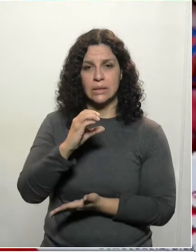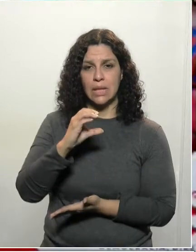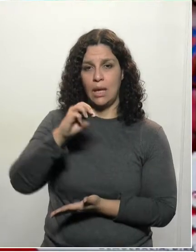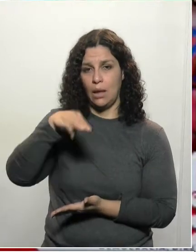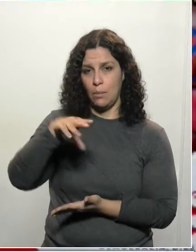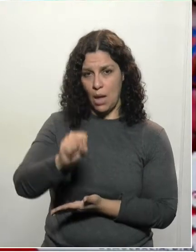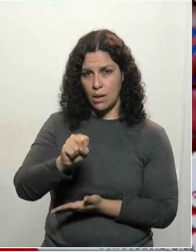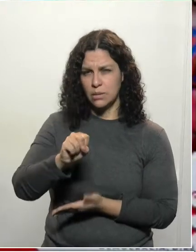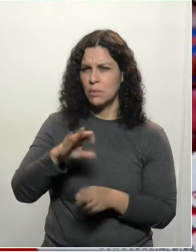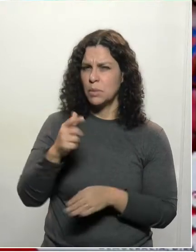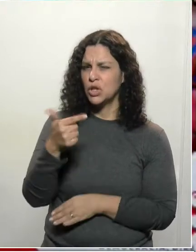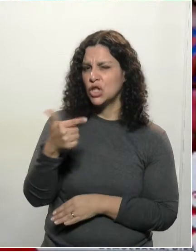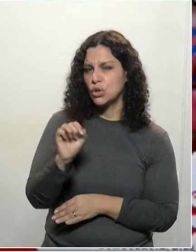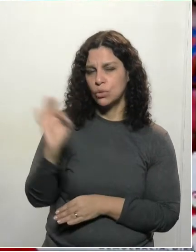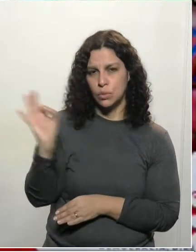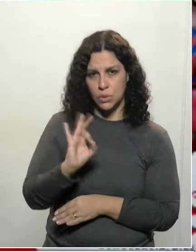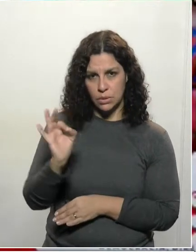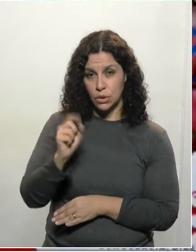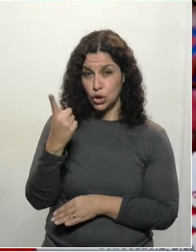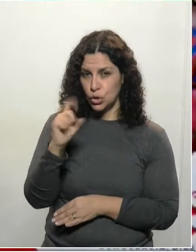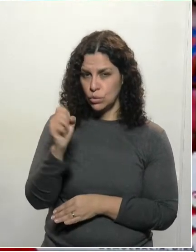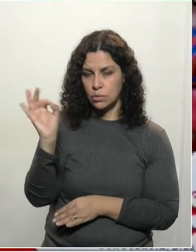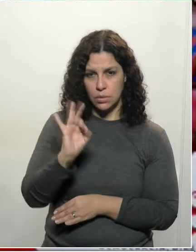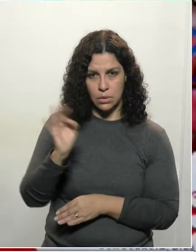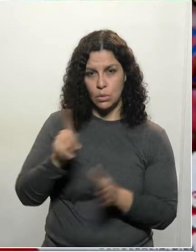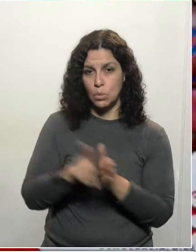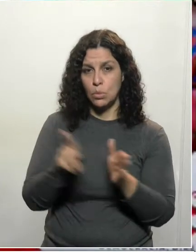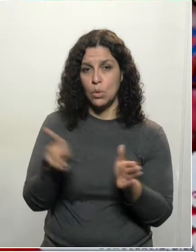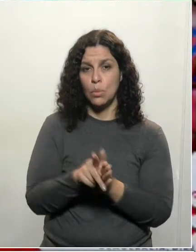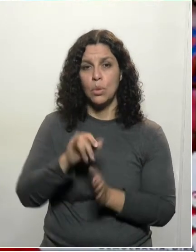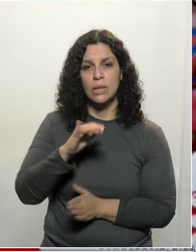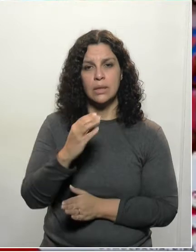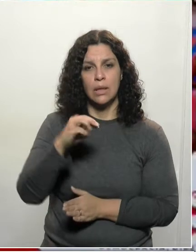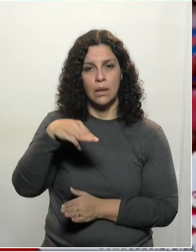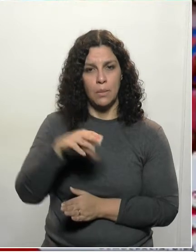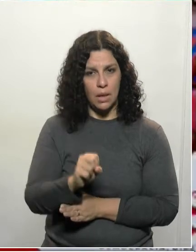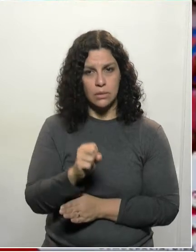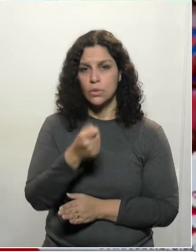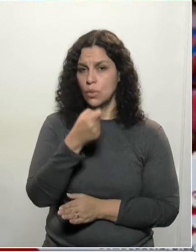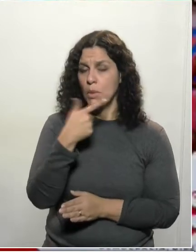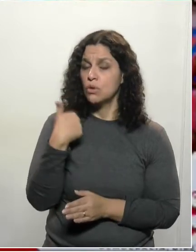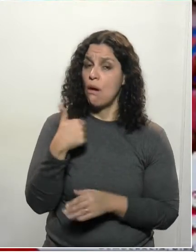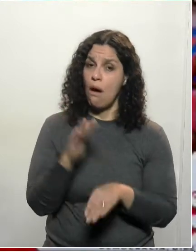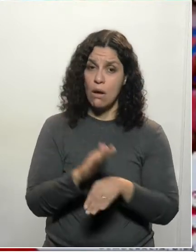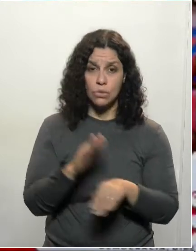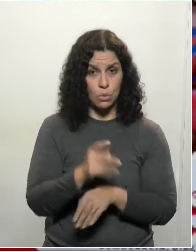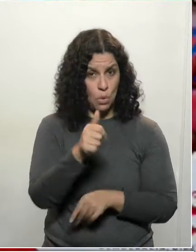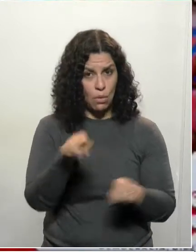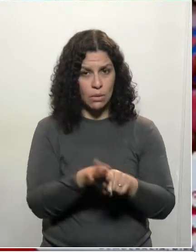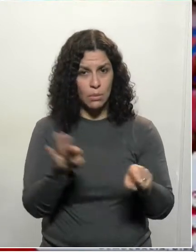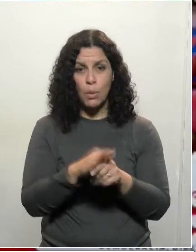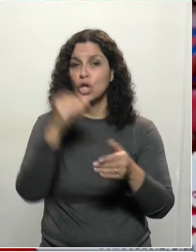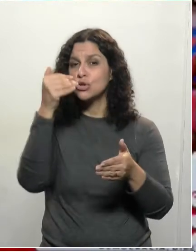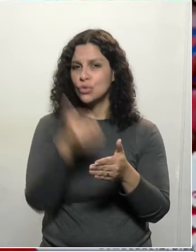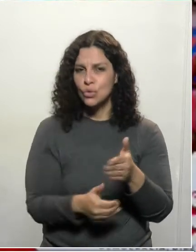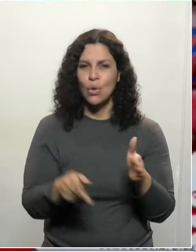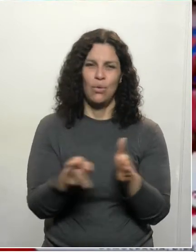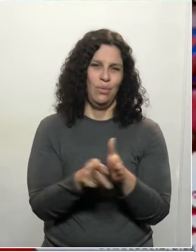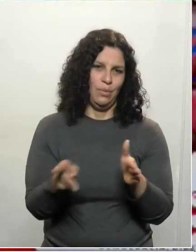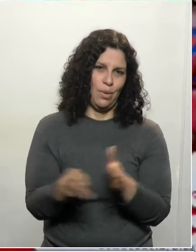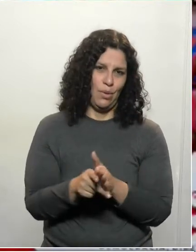já é cerca de 18% do ICMS desse medicamento, com certeza já vai facilitar bastante, né, o preço,